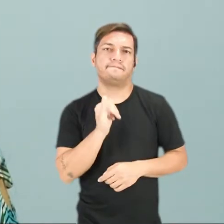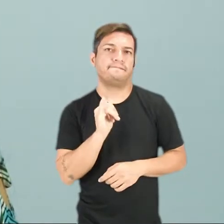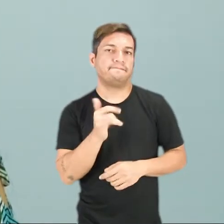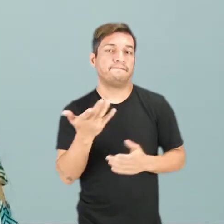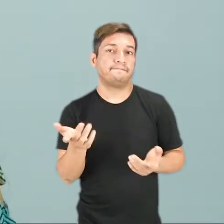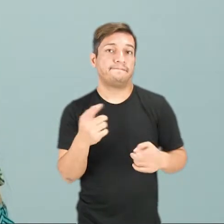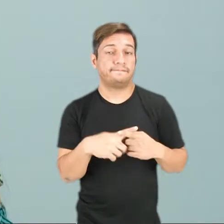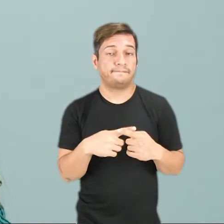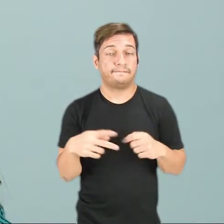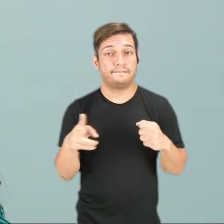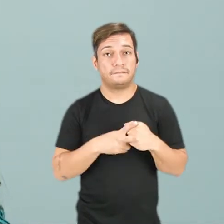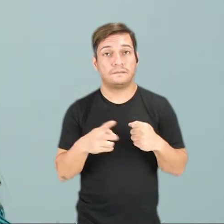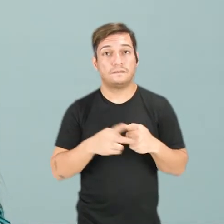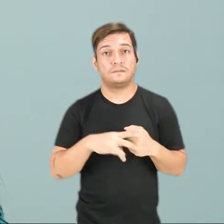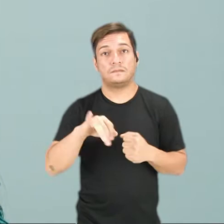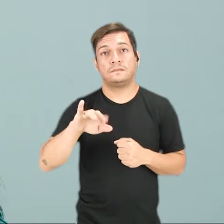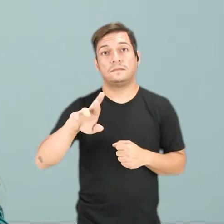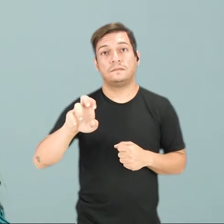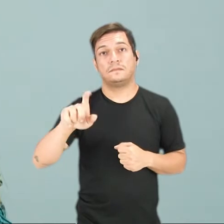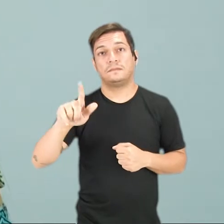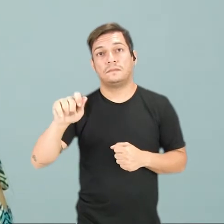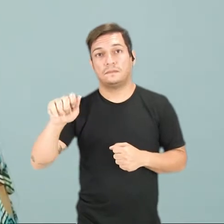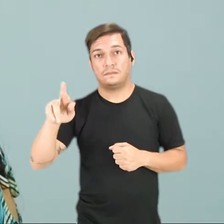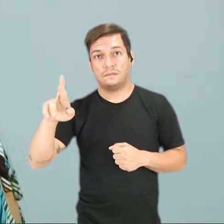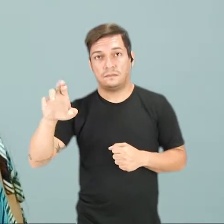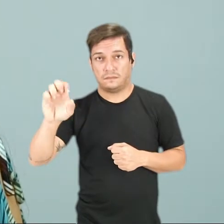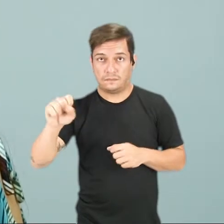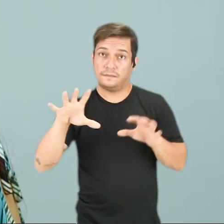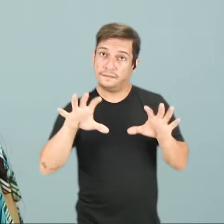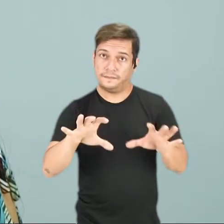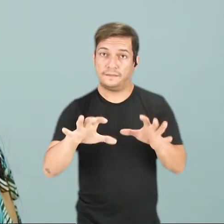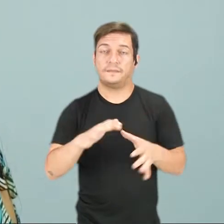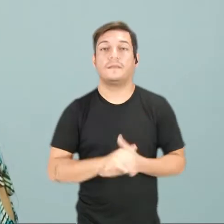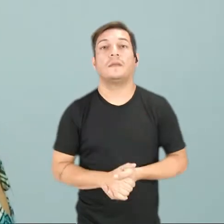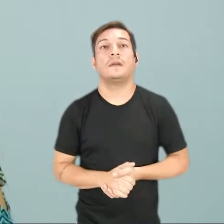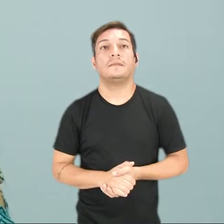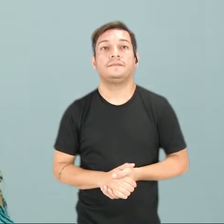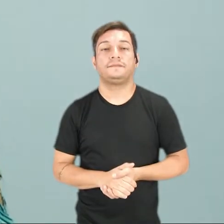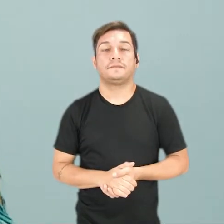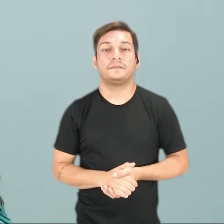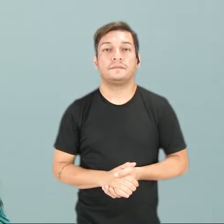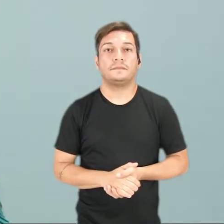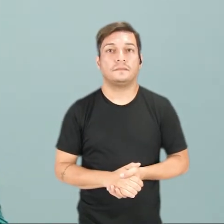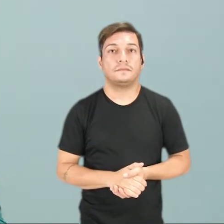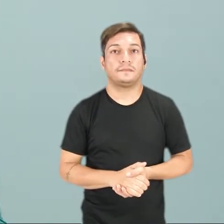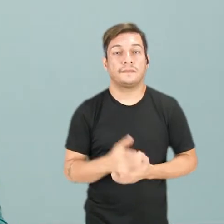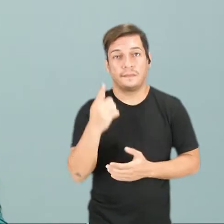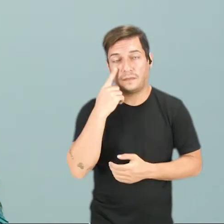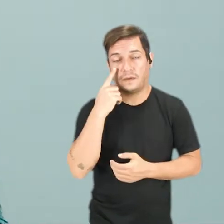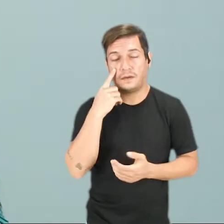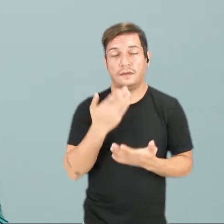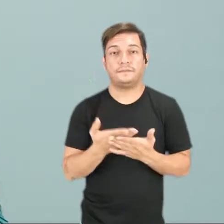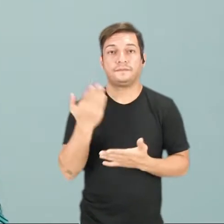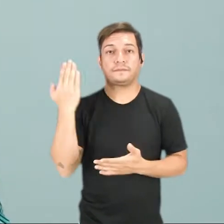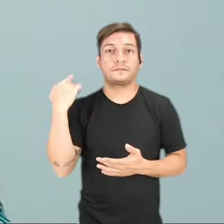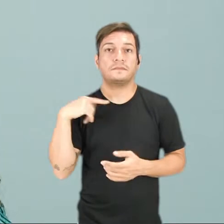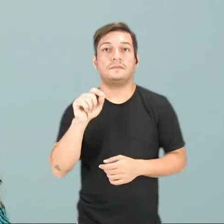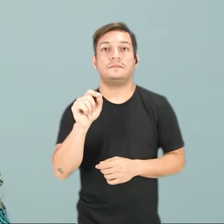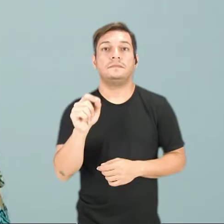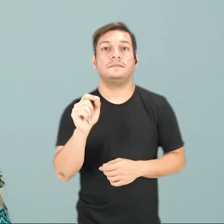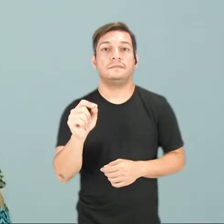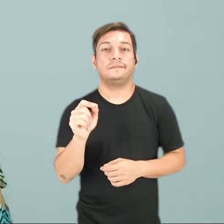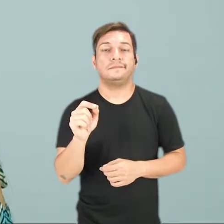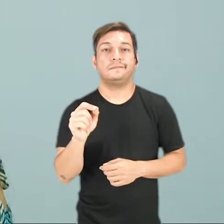isso? Porque os verbos irregulares são assim, tá? A gente viu na aula passada